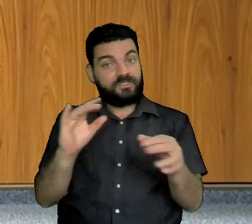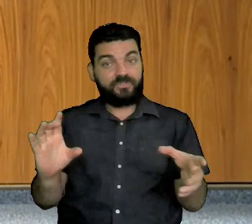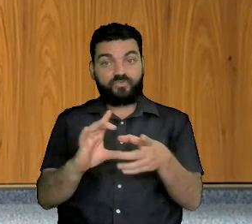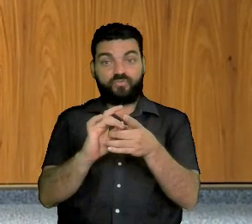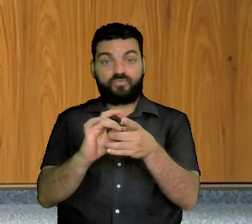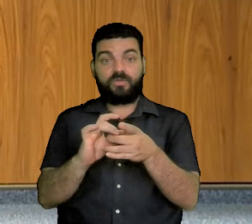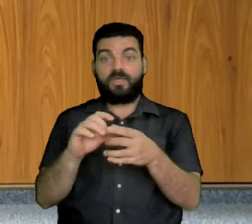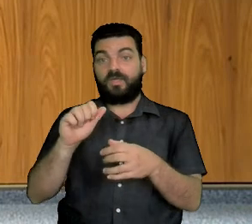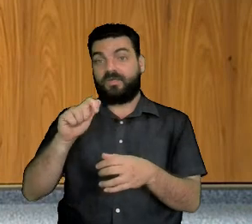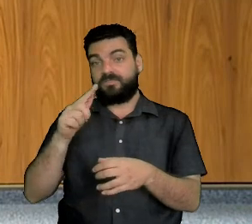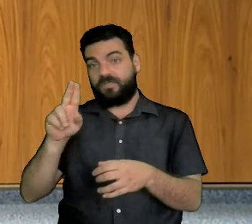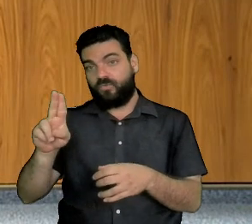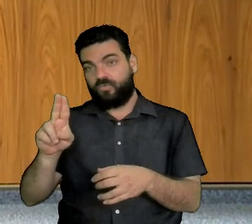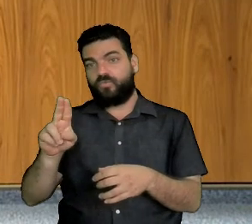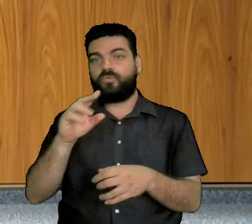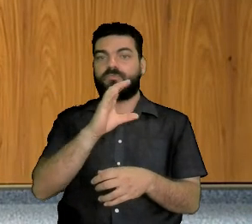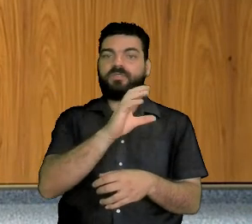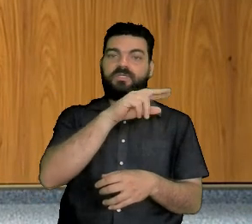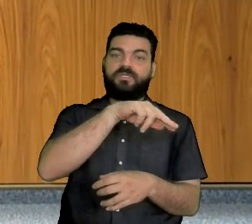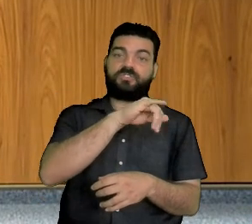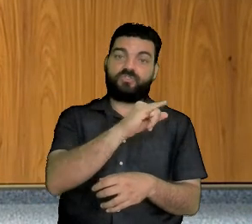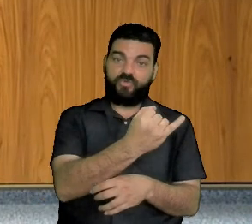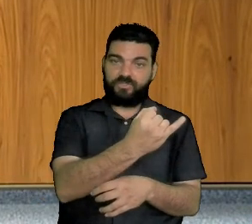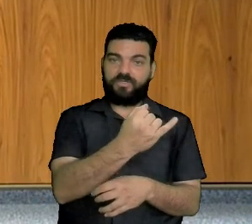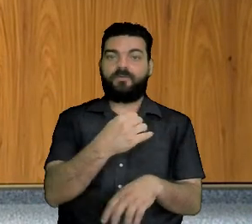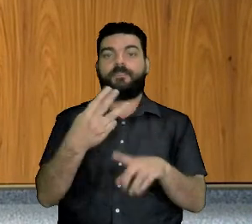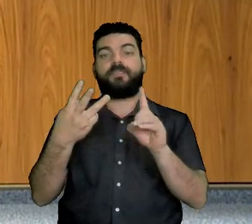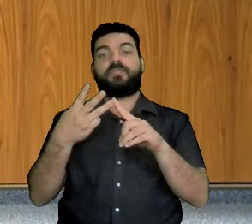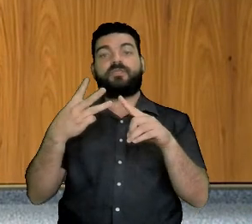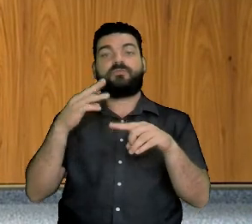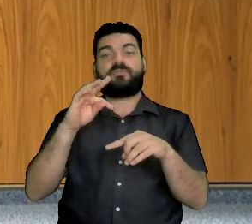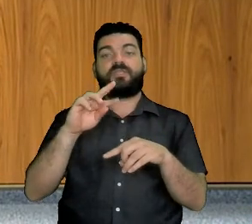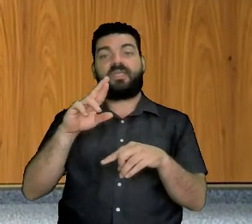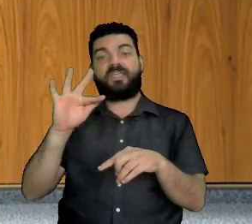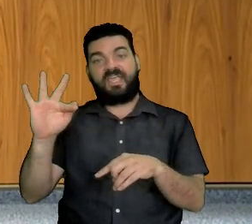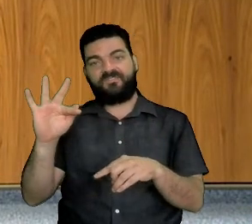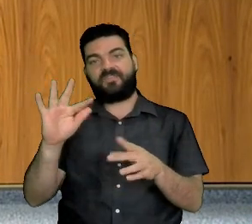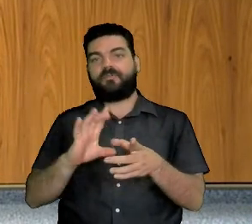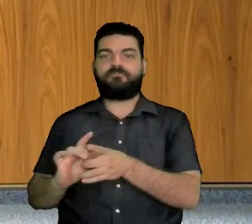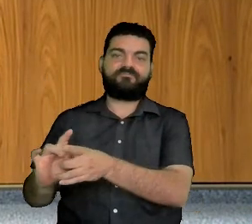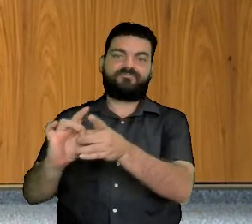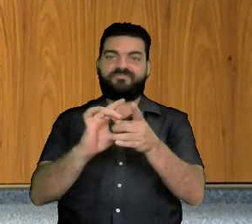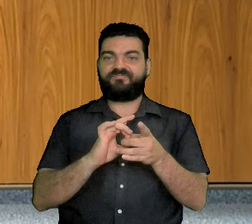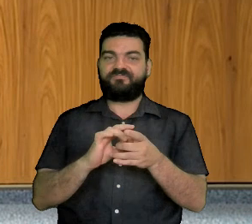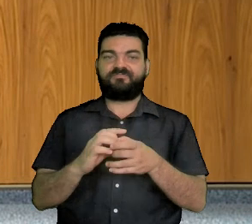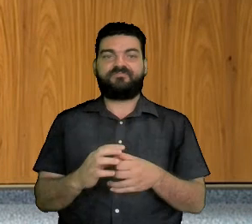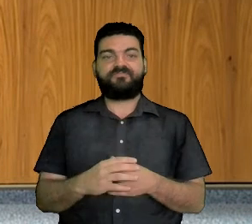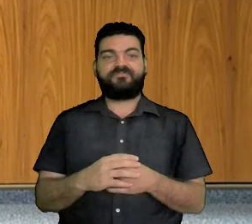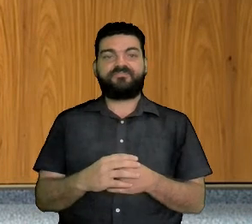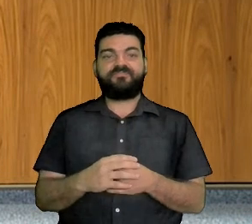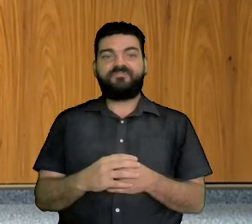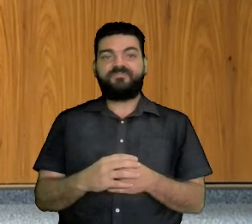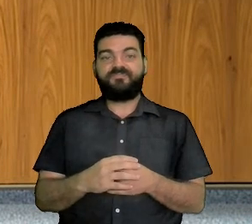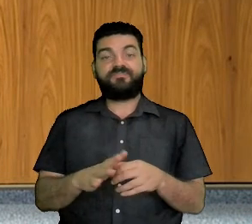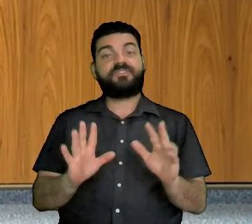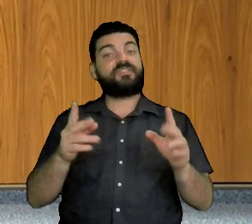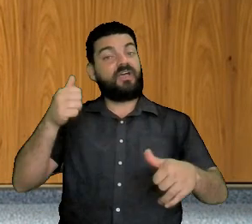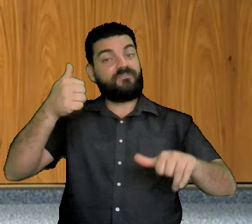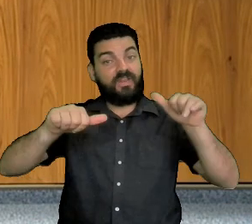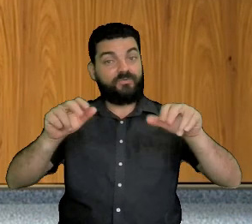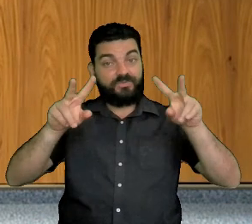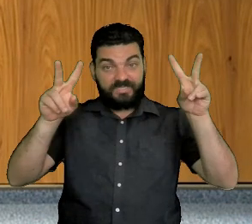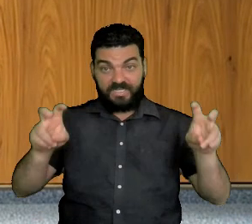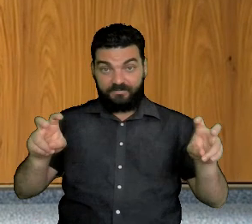a AGU e o CNJ e os tribunais regionais federais. Após o exame e discussão de cada